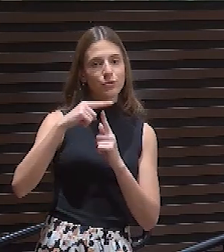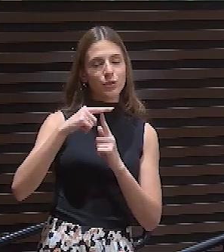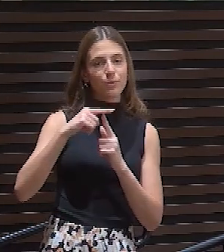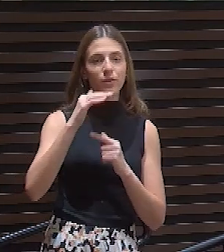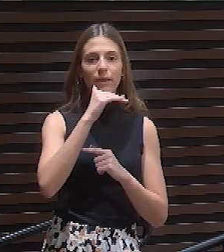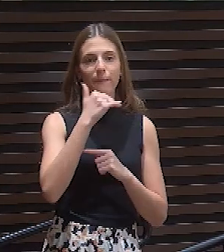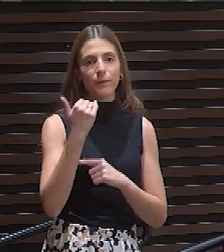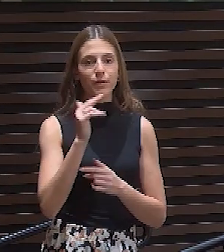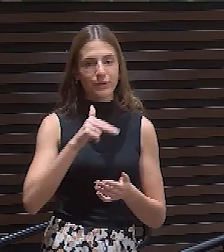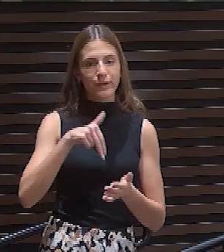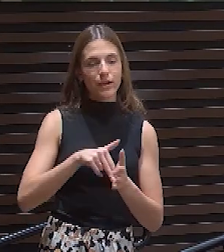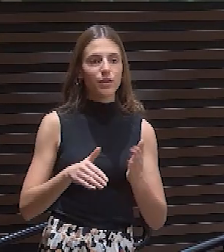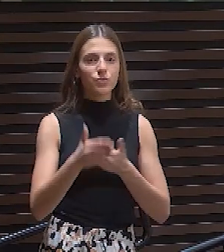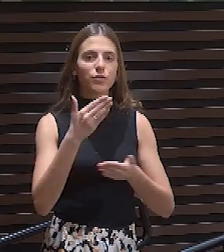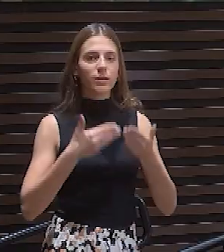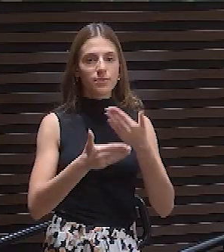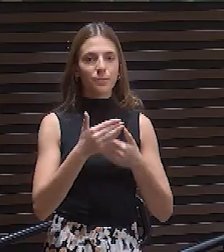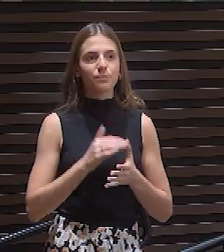em Josué,